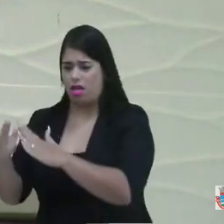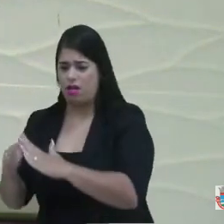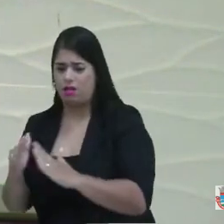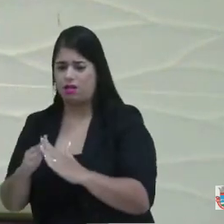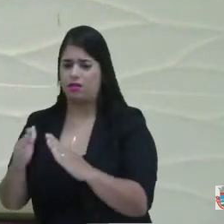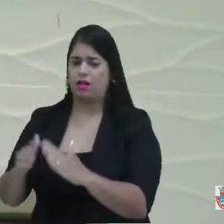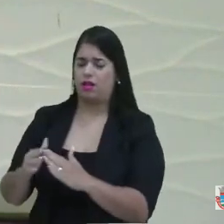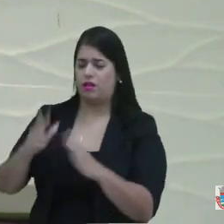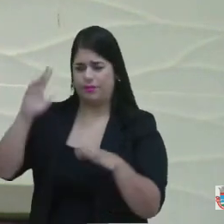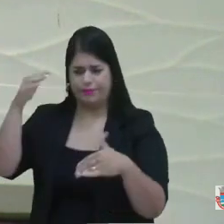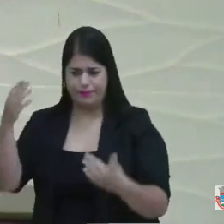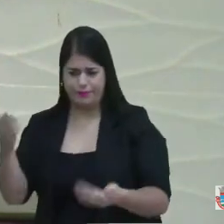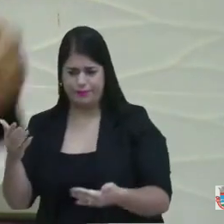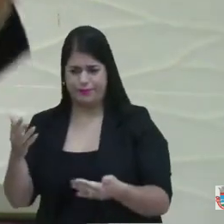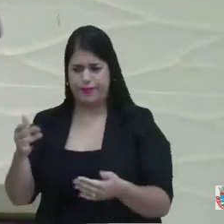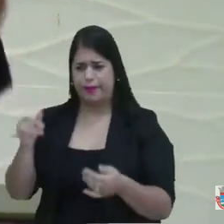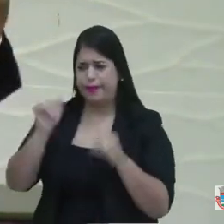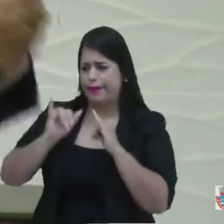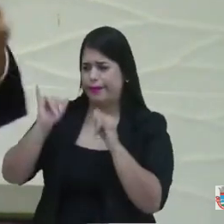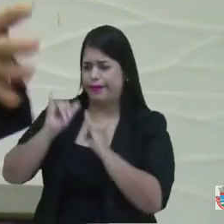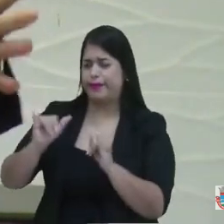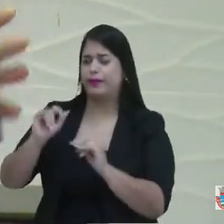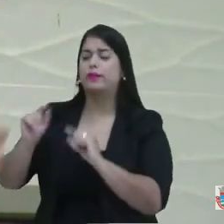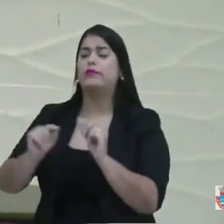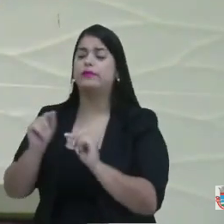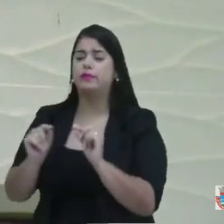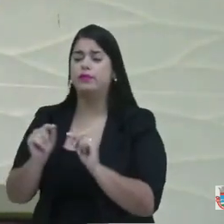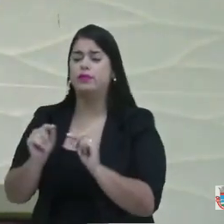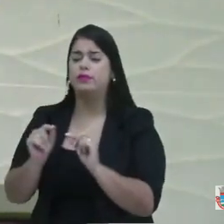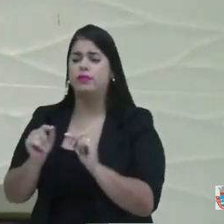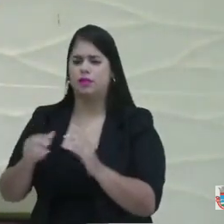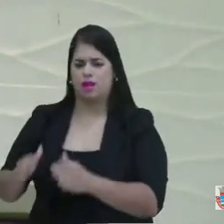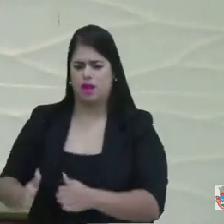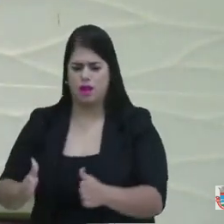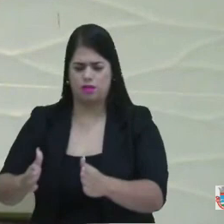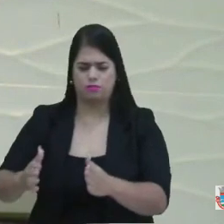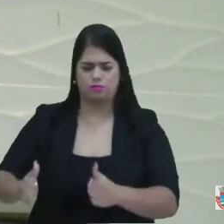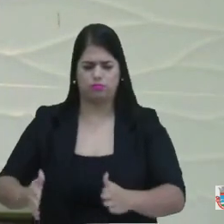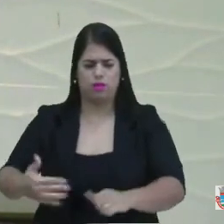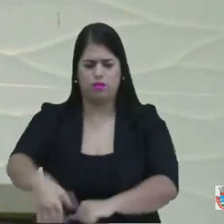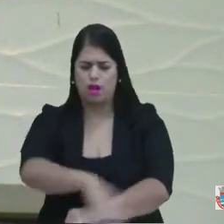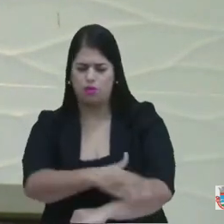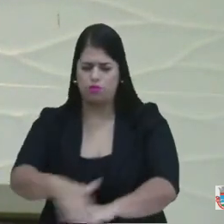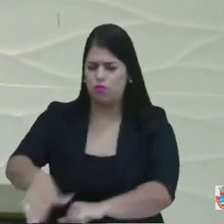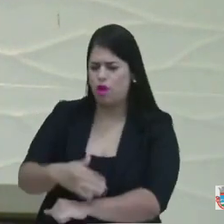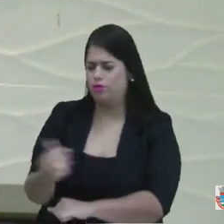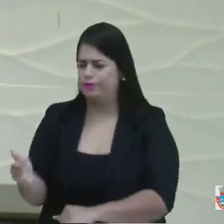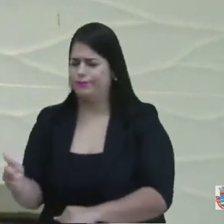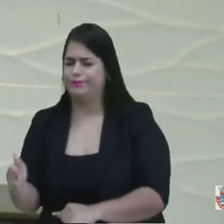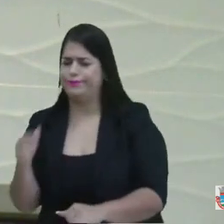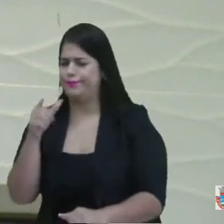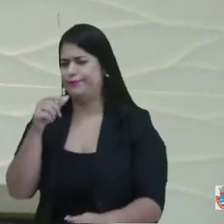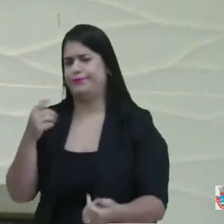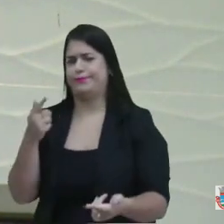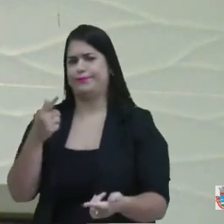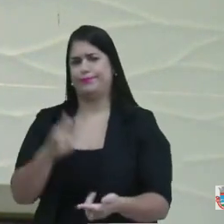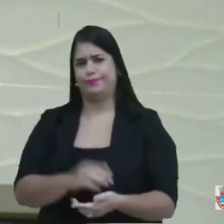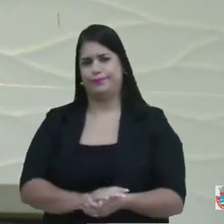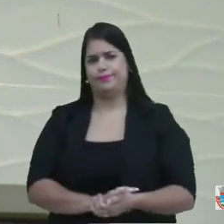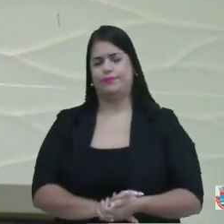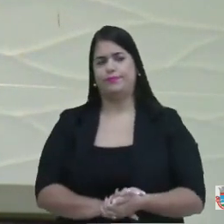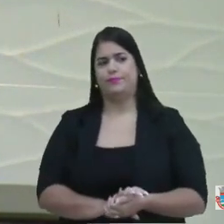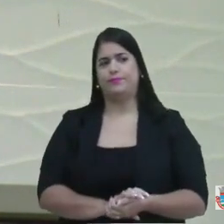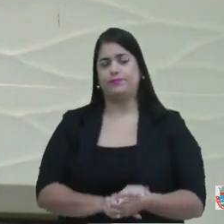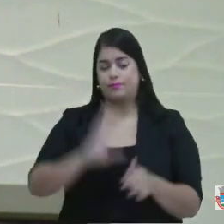áudio da Vossa Excelência dizendo, eu disse, mas rapaz, a metade da rua não pegou água, porque ligaram na Sérgio e ligaram no sábado. Aí